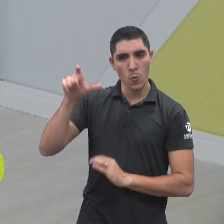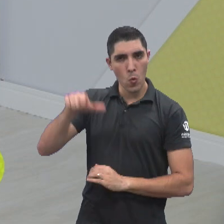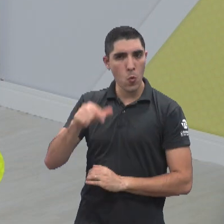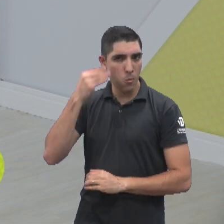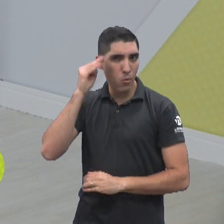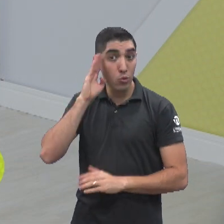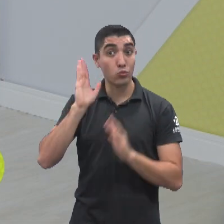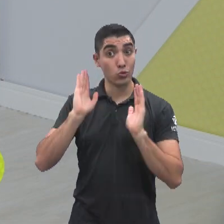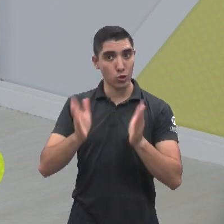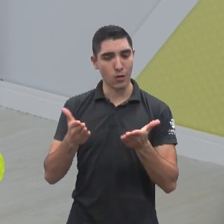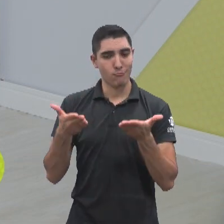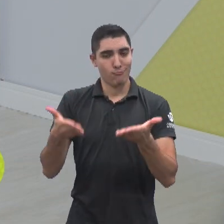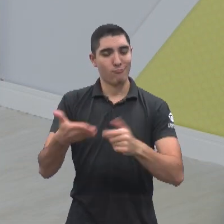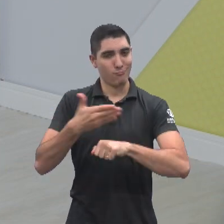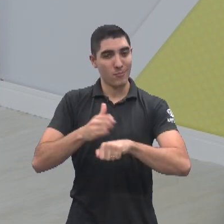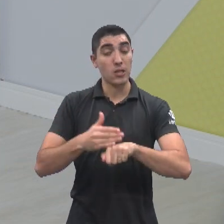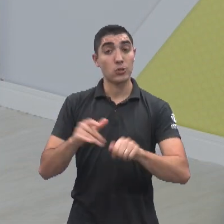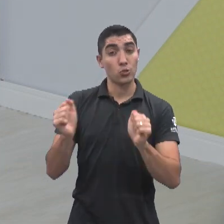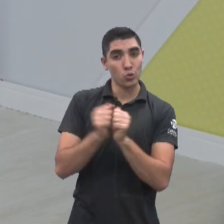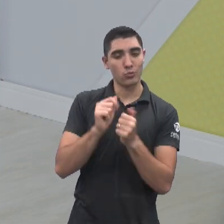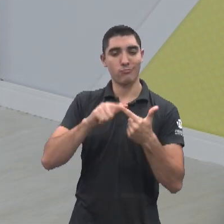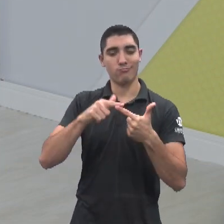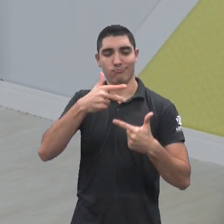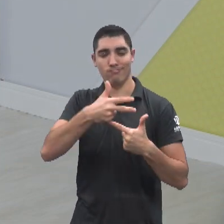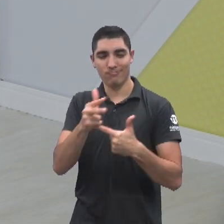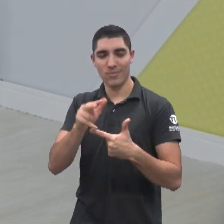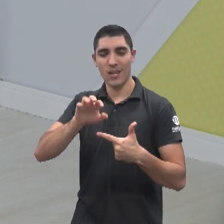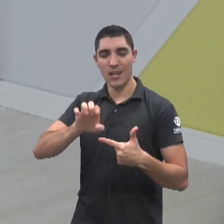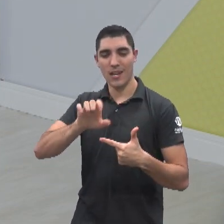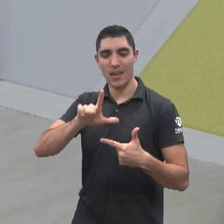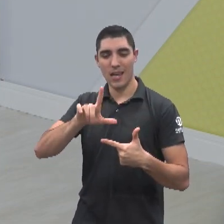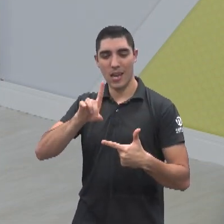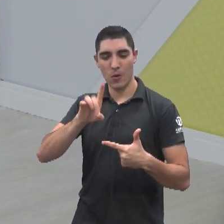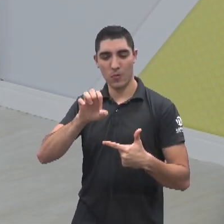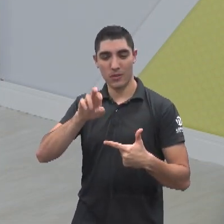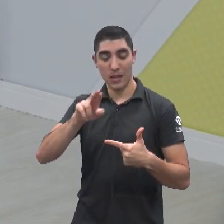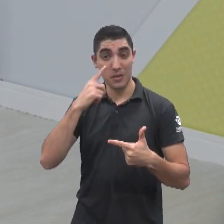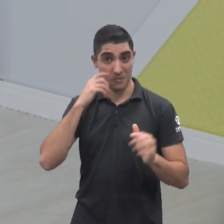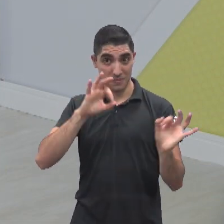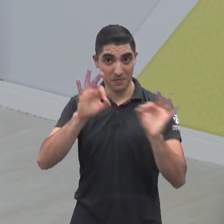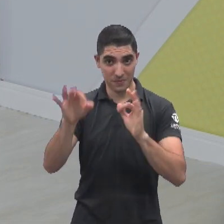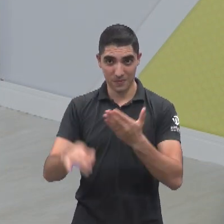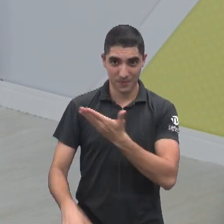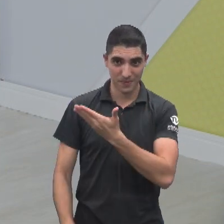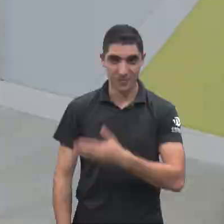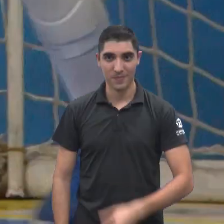As imagens são do DJ Helder Soares. Solta, Piteco!